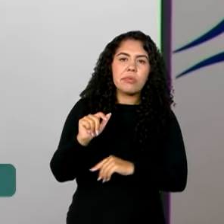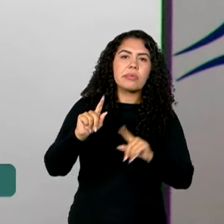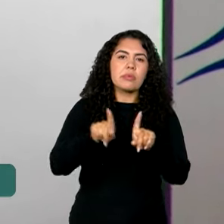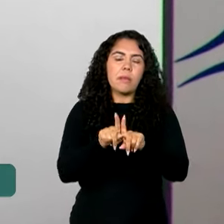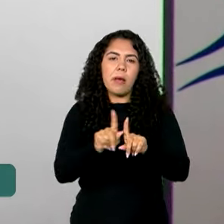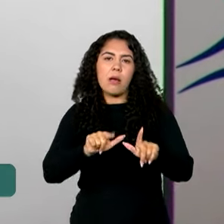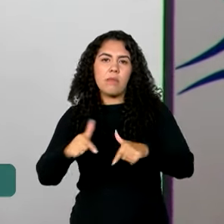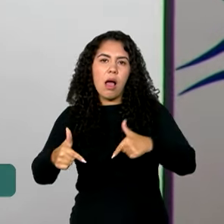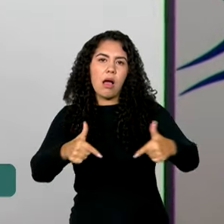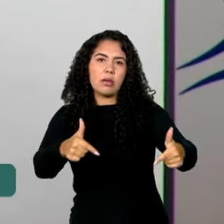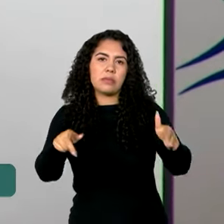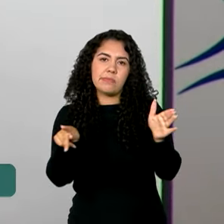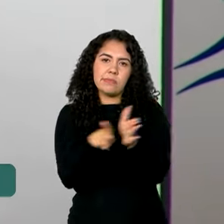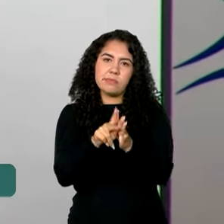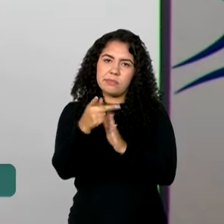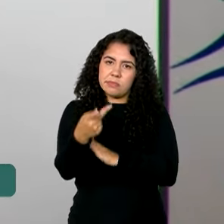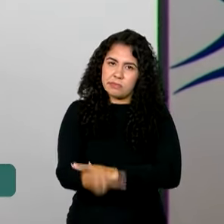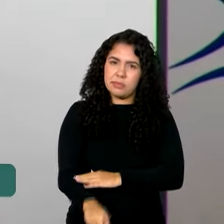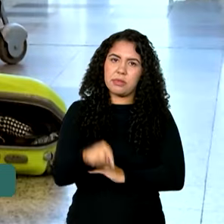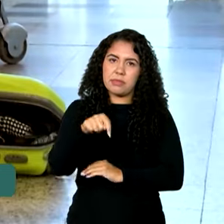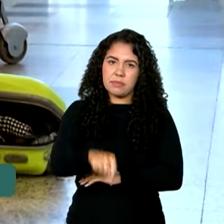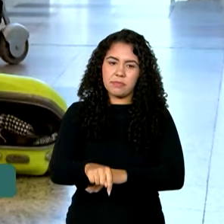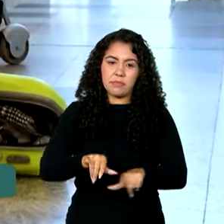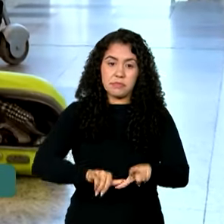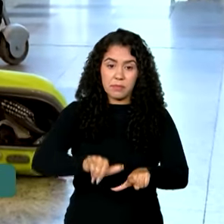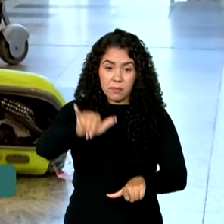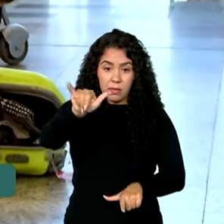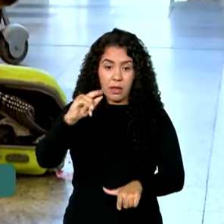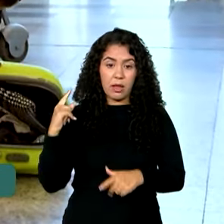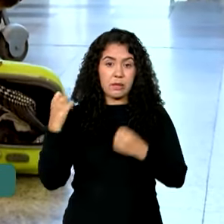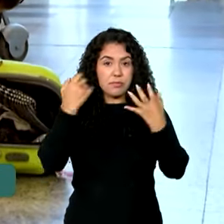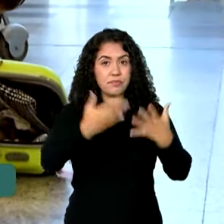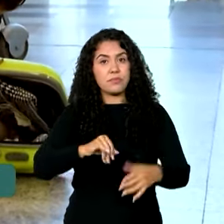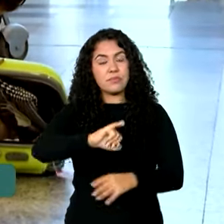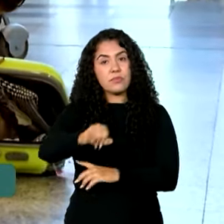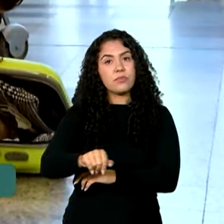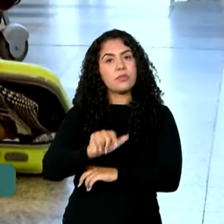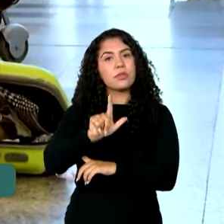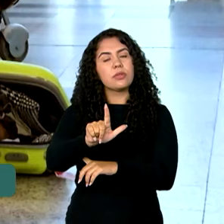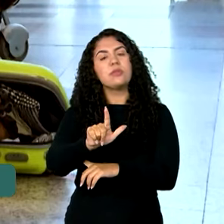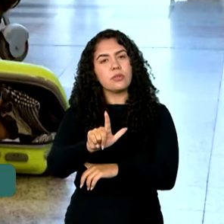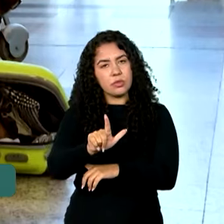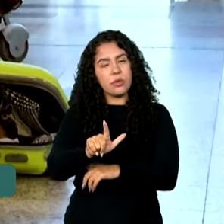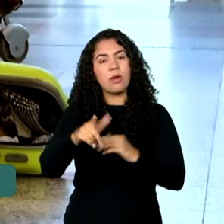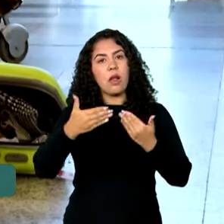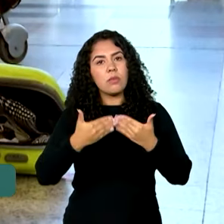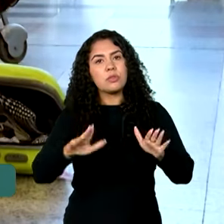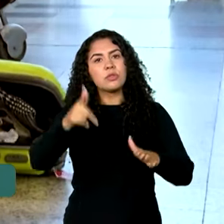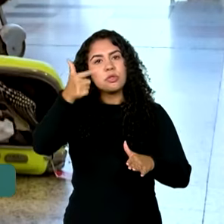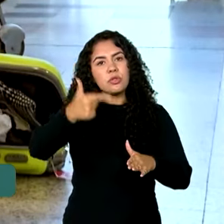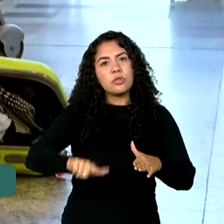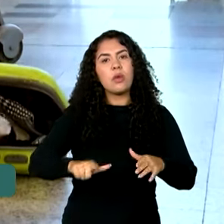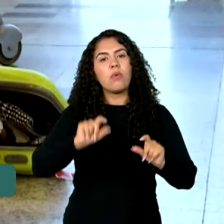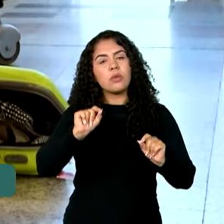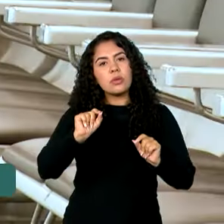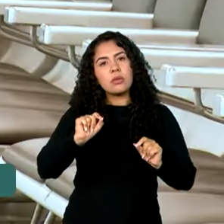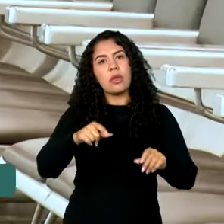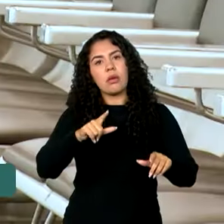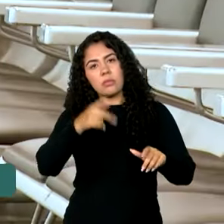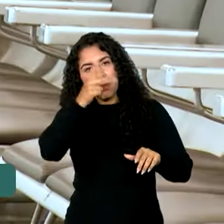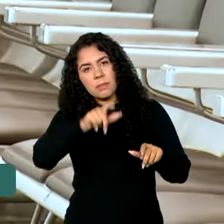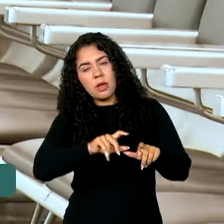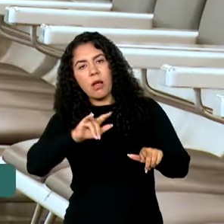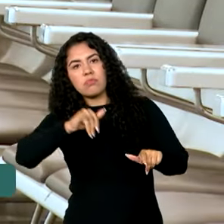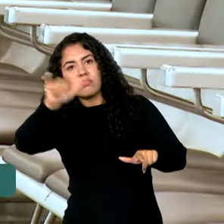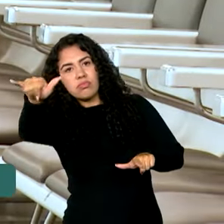operações aeroportuárias que acontecem aqui no Salgado Filho. Em julho, o aeroporto reabriu serviços de embarque e desembarque de passageiros